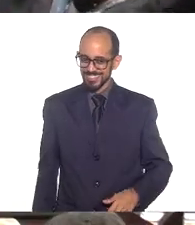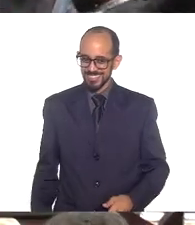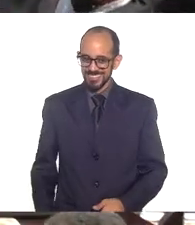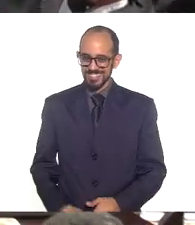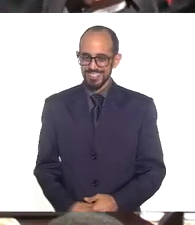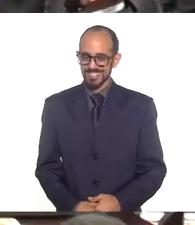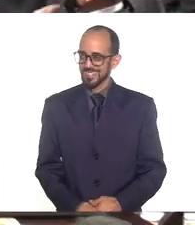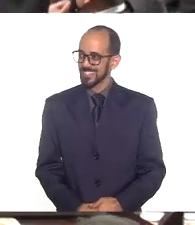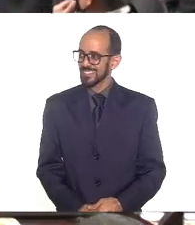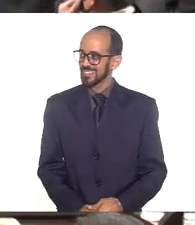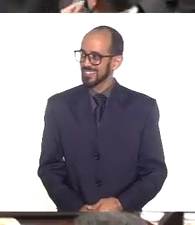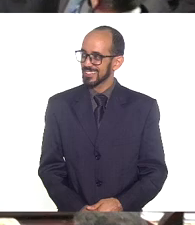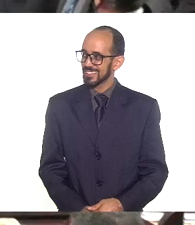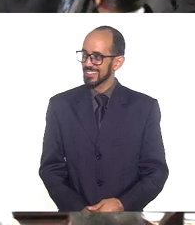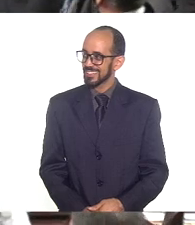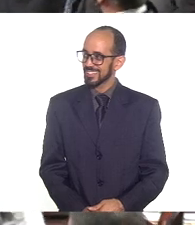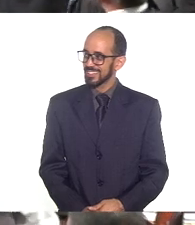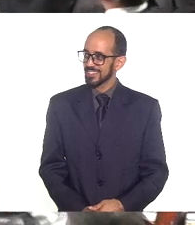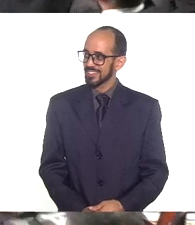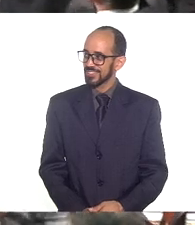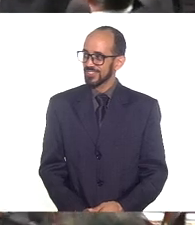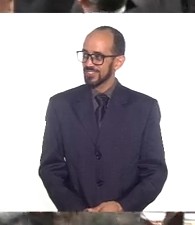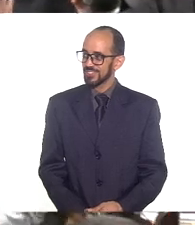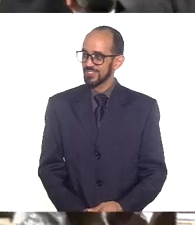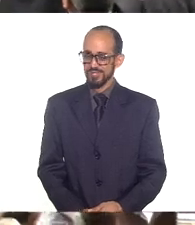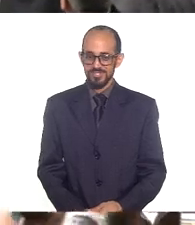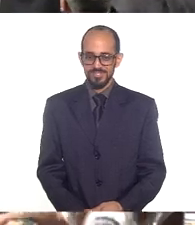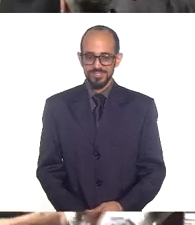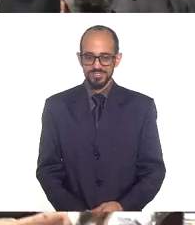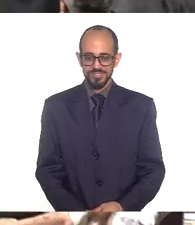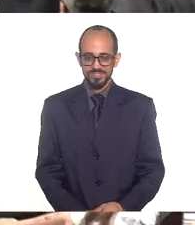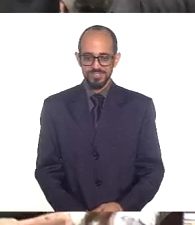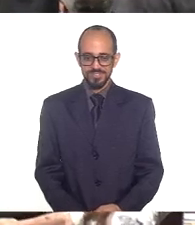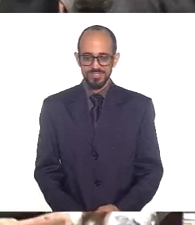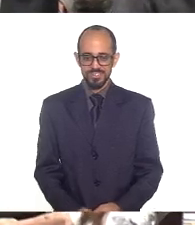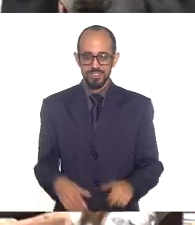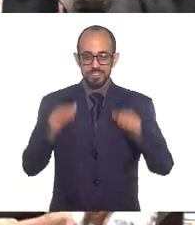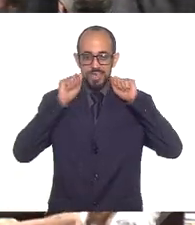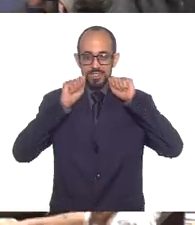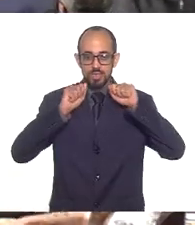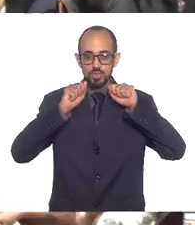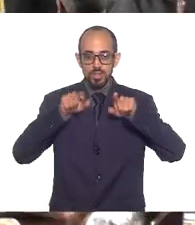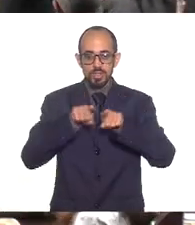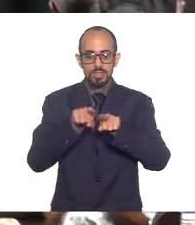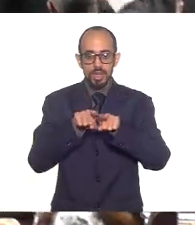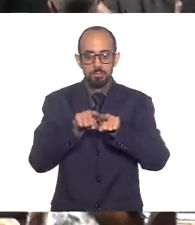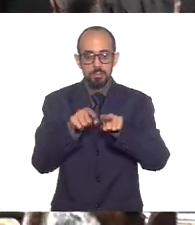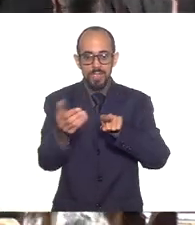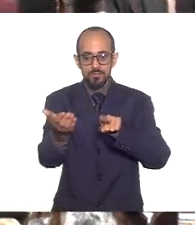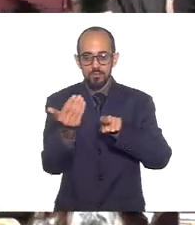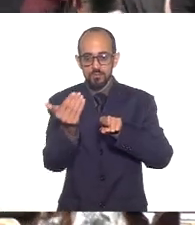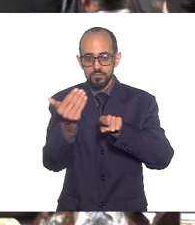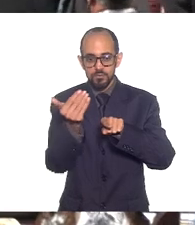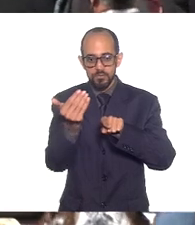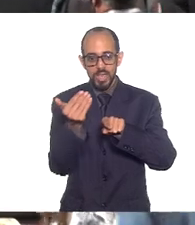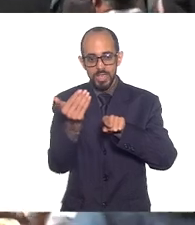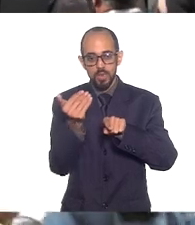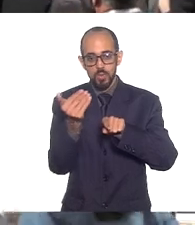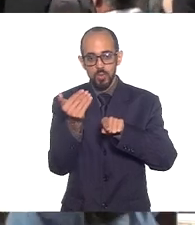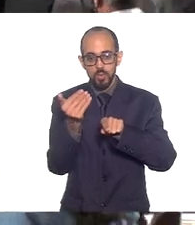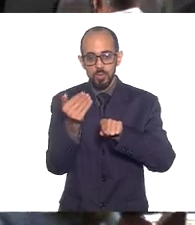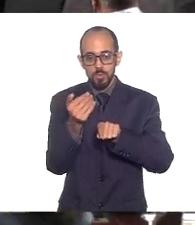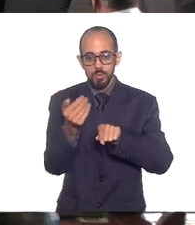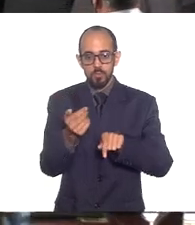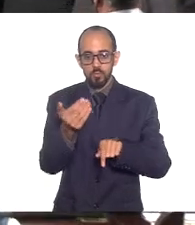e lá em cima agora chamar os assessores do pouquinho mais para frente os assessores que possam